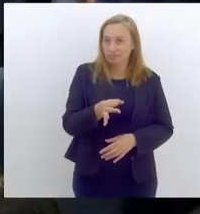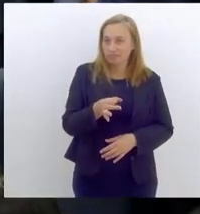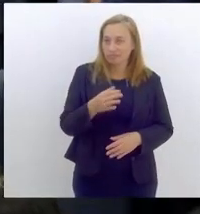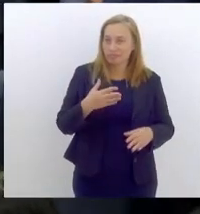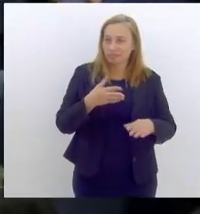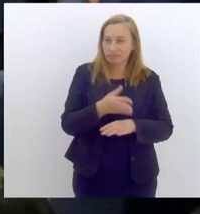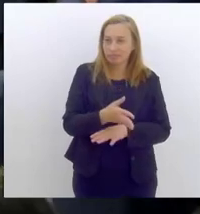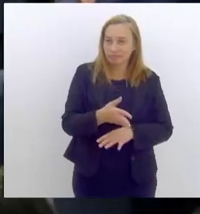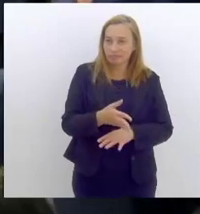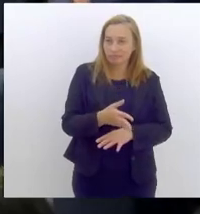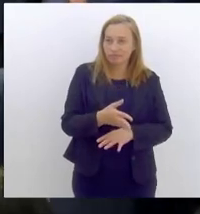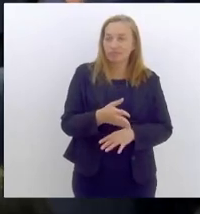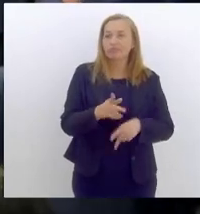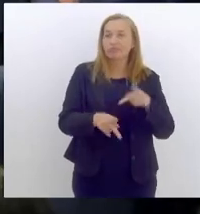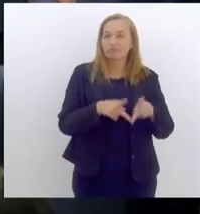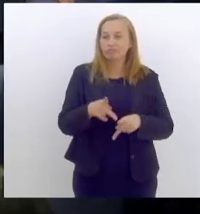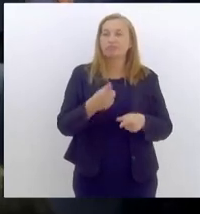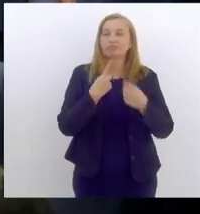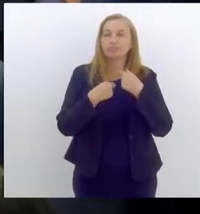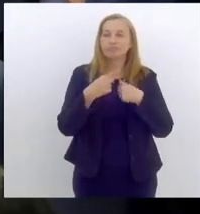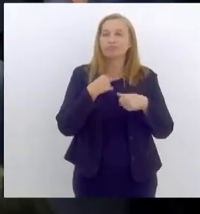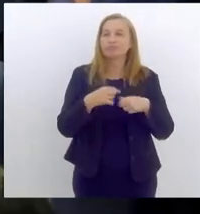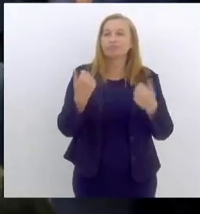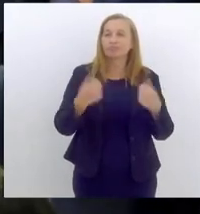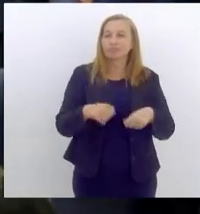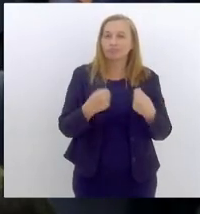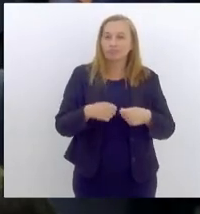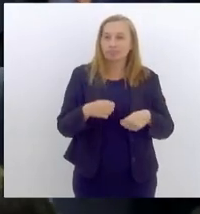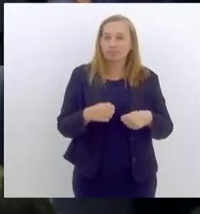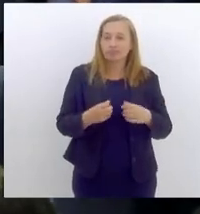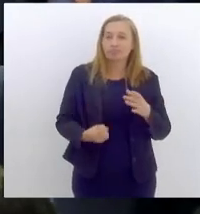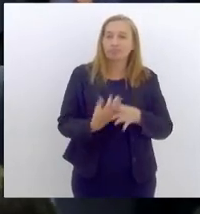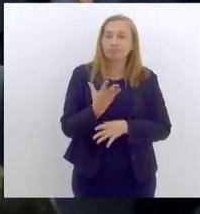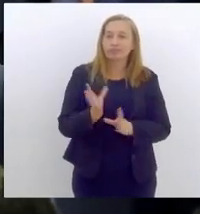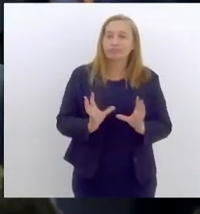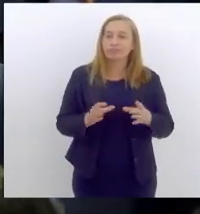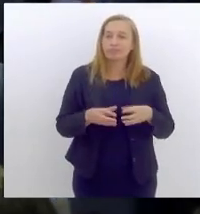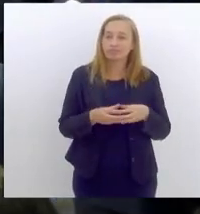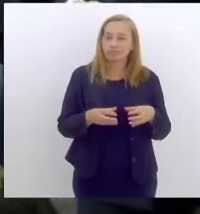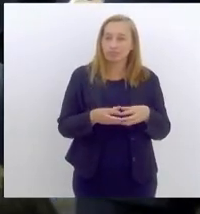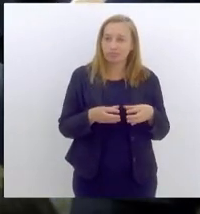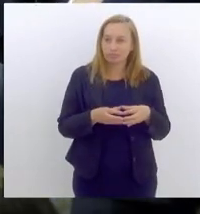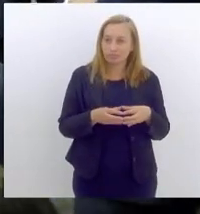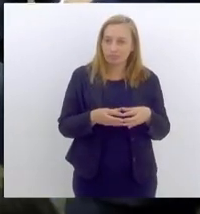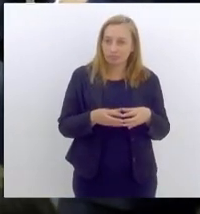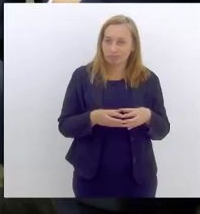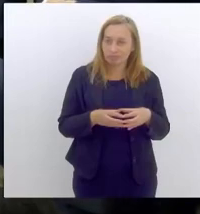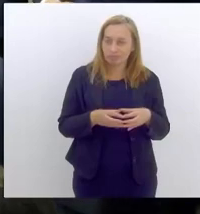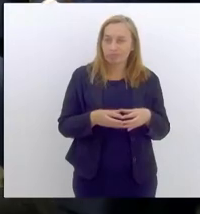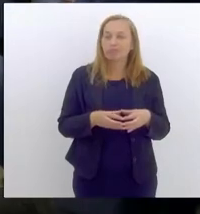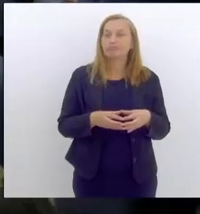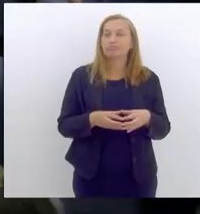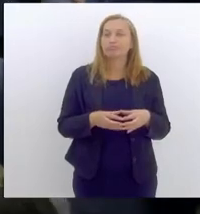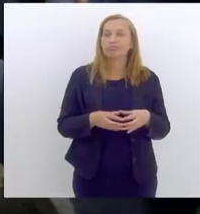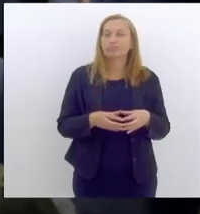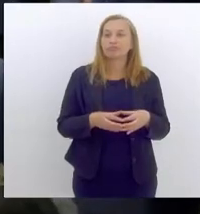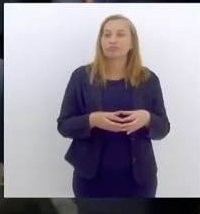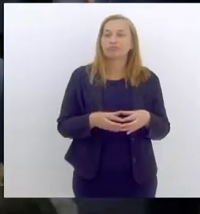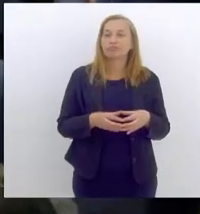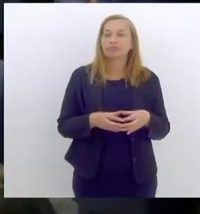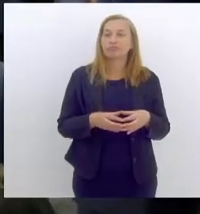que a população tanto espera, nós precisamos construir unidade. E quando construímos a unidade,